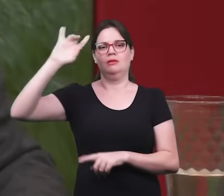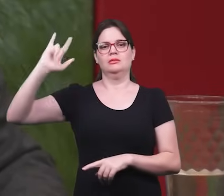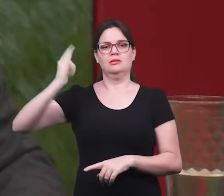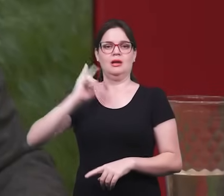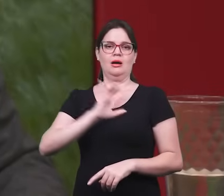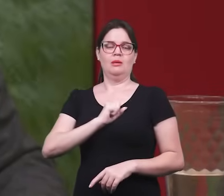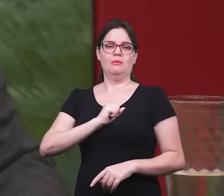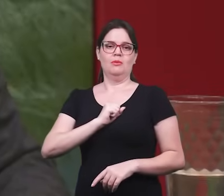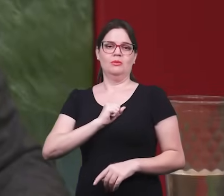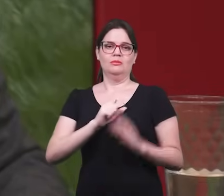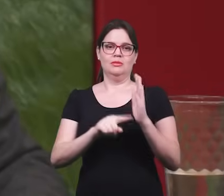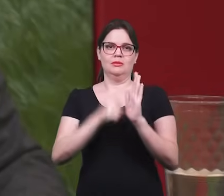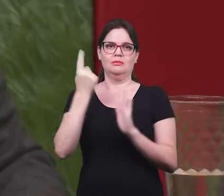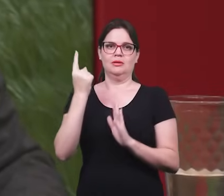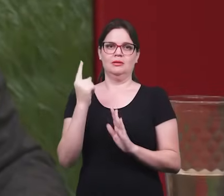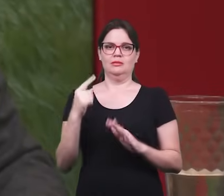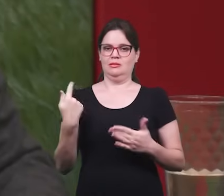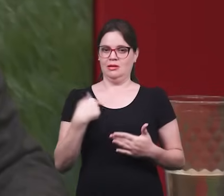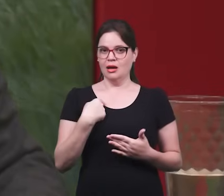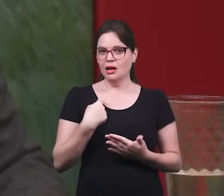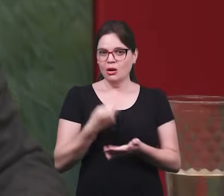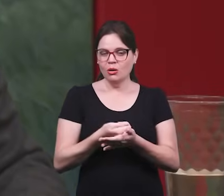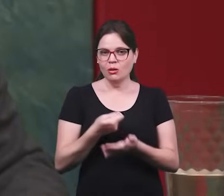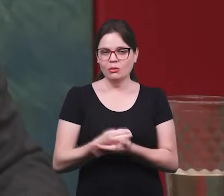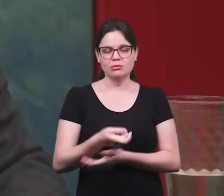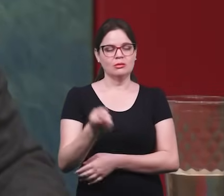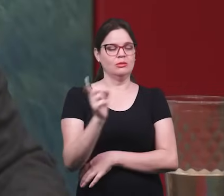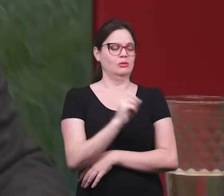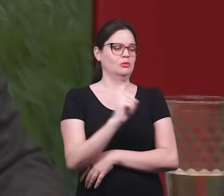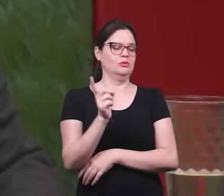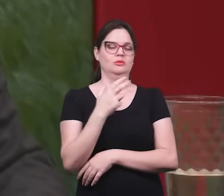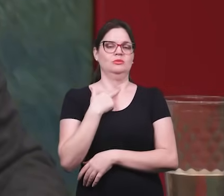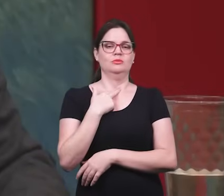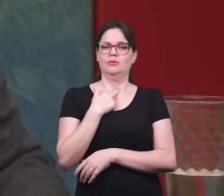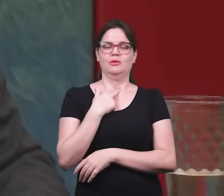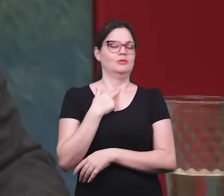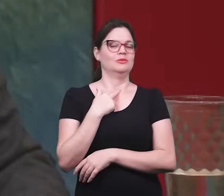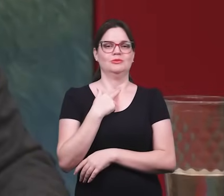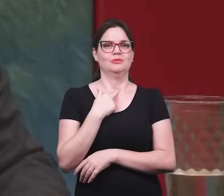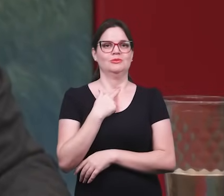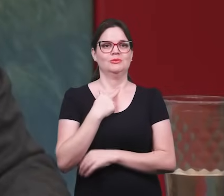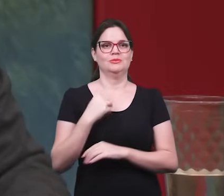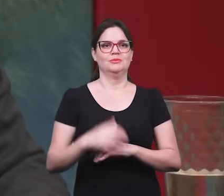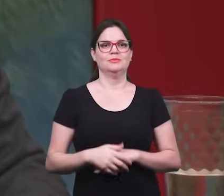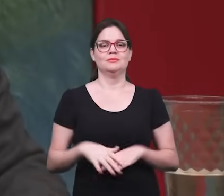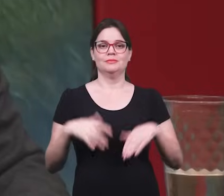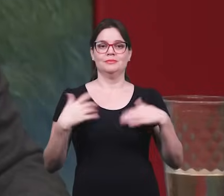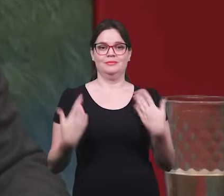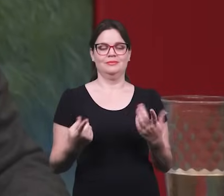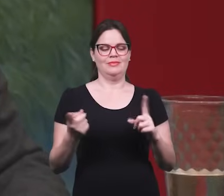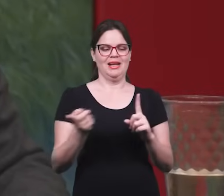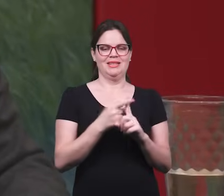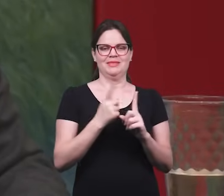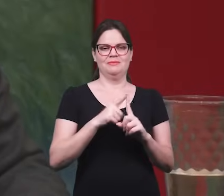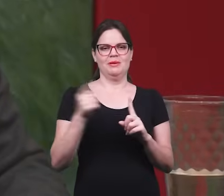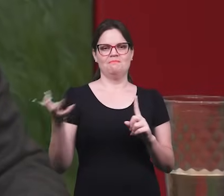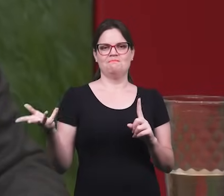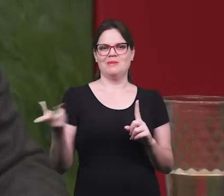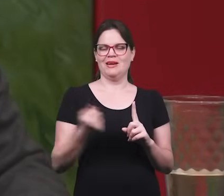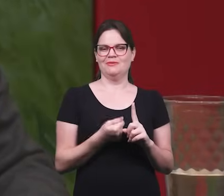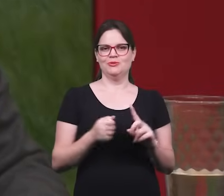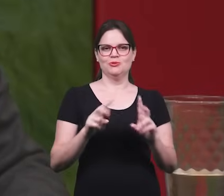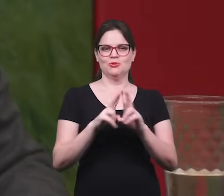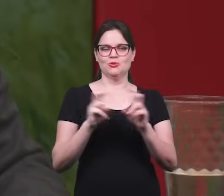que nós não temos crédito nenhum para poder crédito nenhum fazer isso então esse fruto ele extraordinário que ele fala